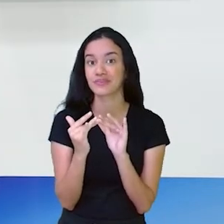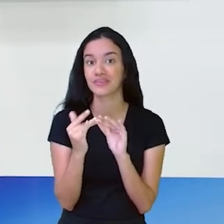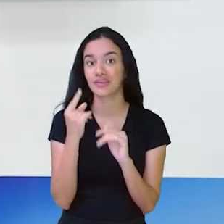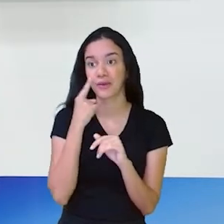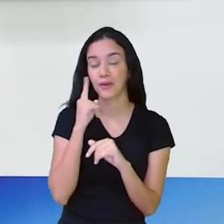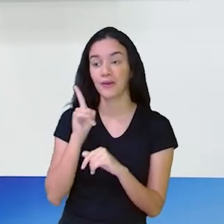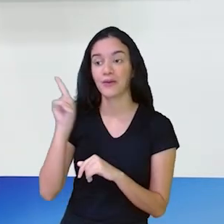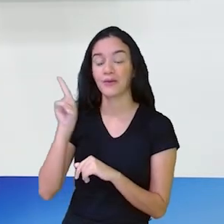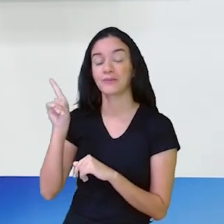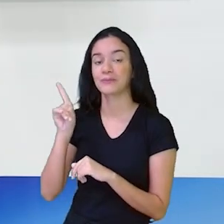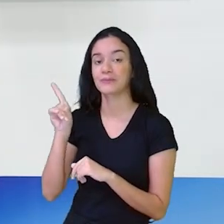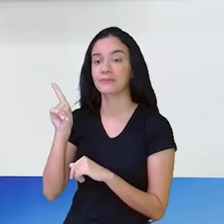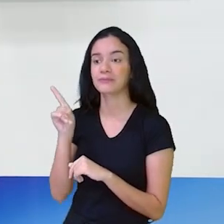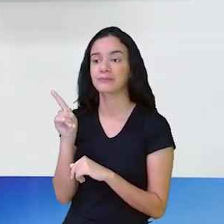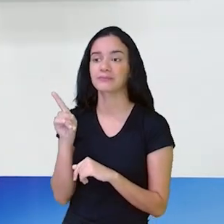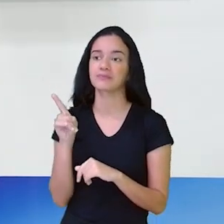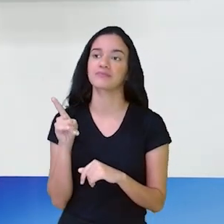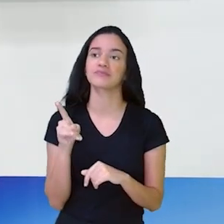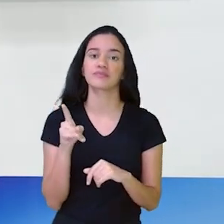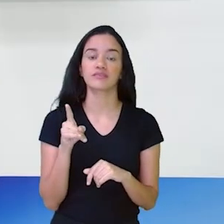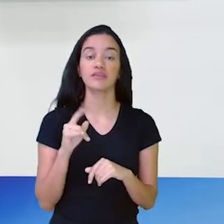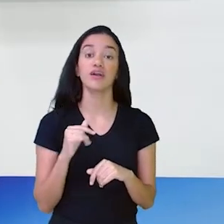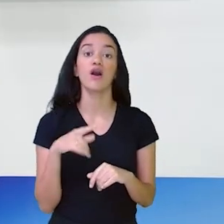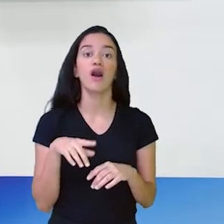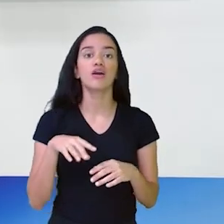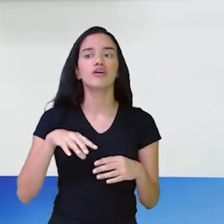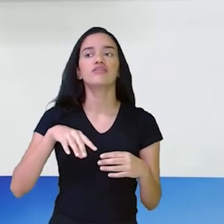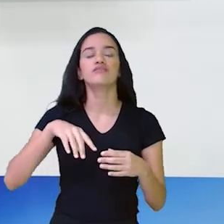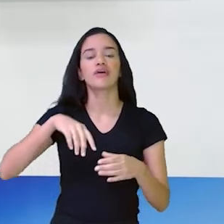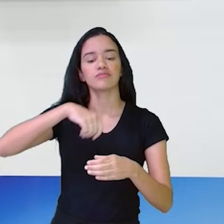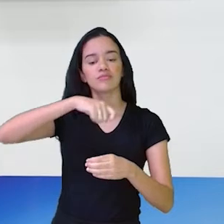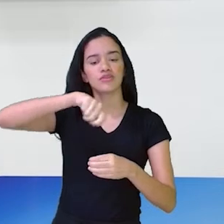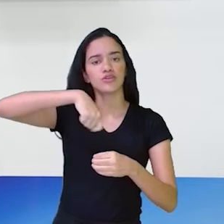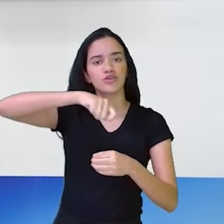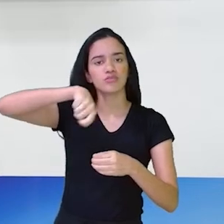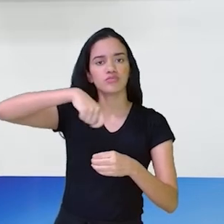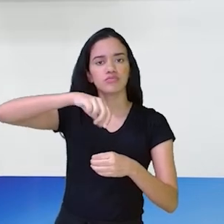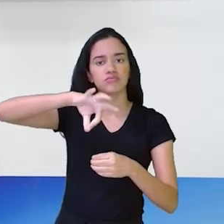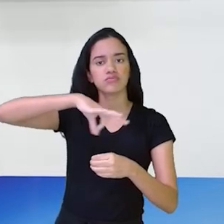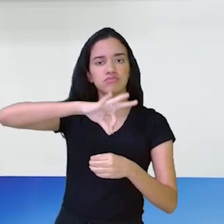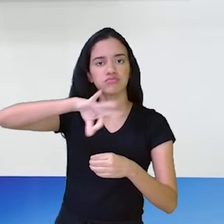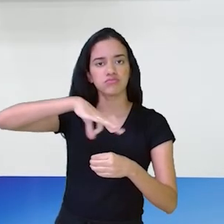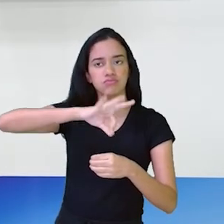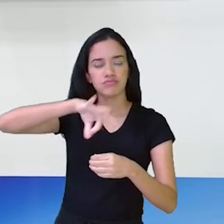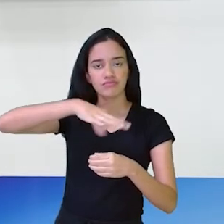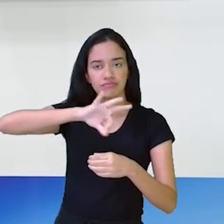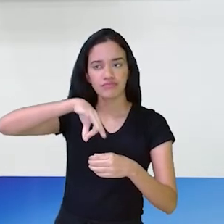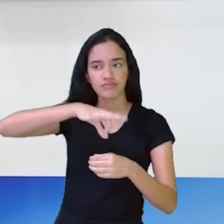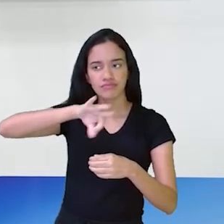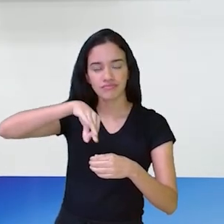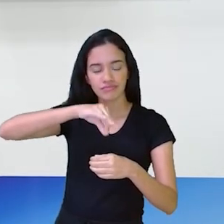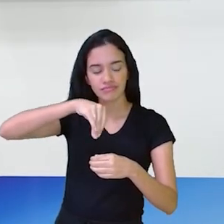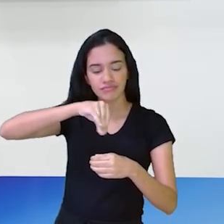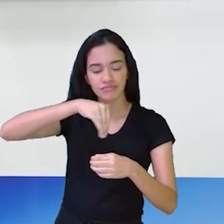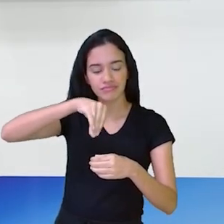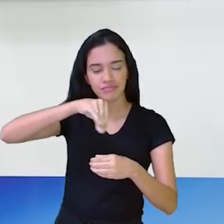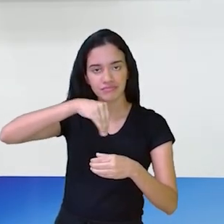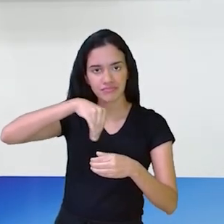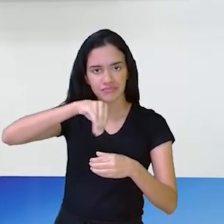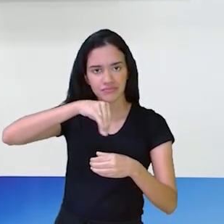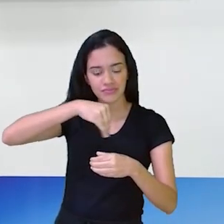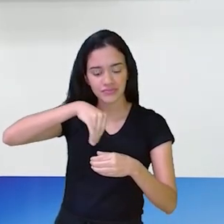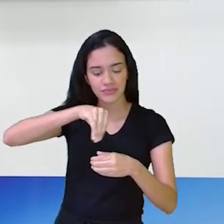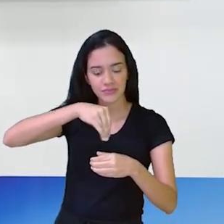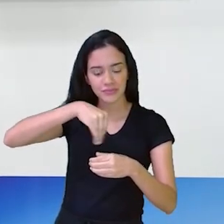a tampa aqui do lado. A gente vai mexer, né, para tentar diluir essa tinta na água, o máximo